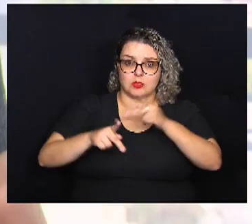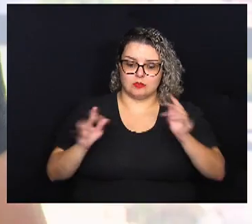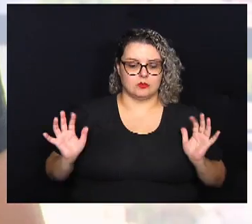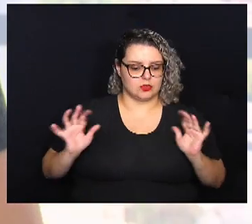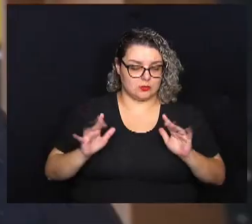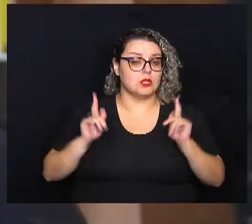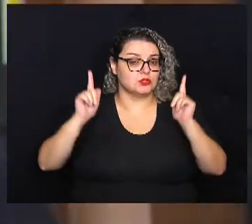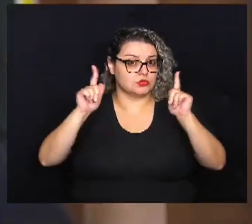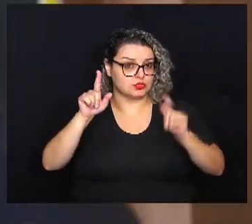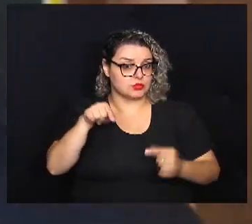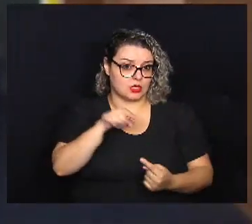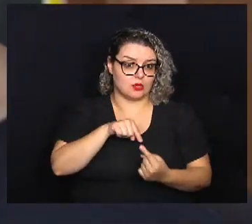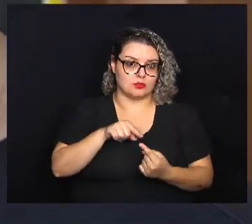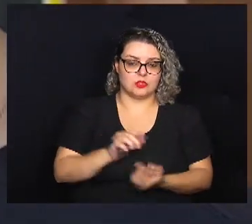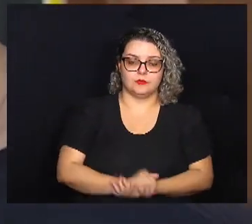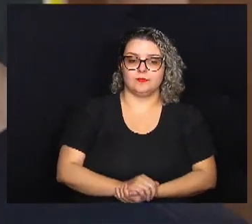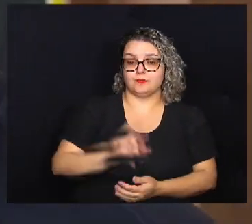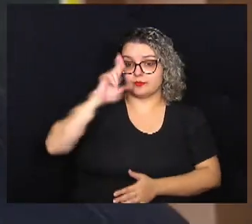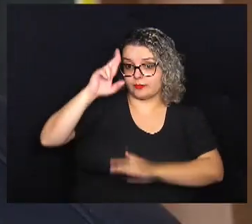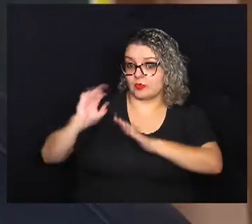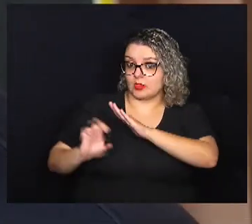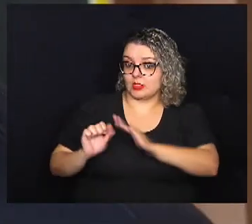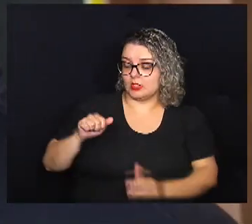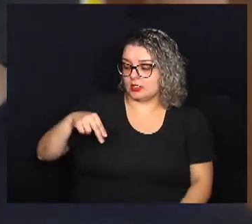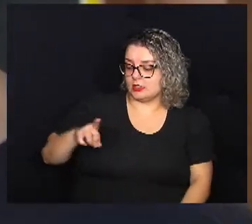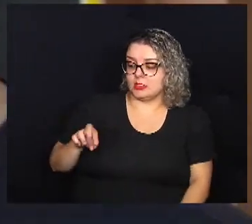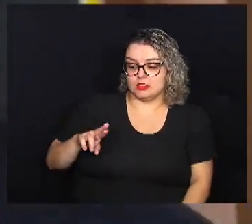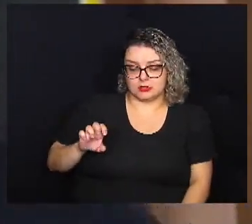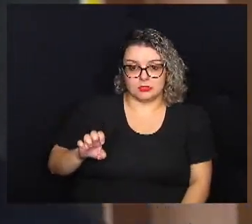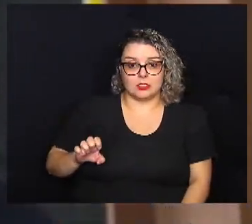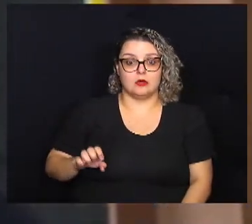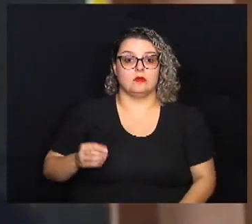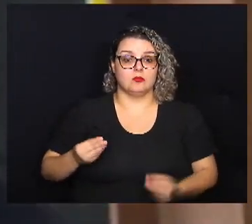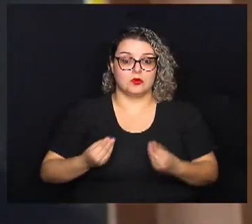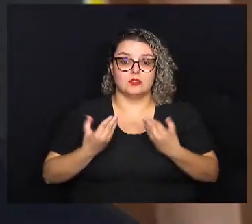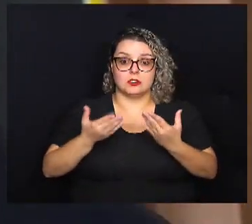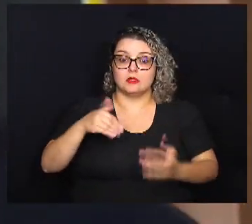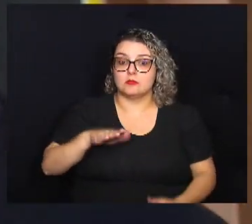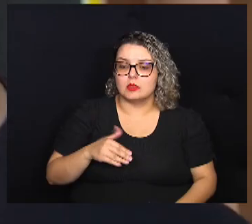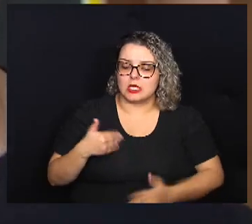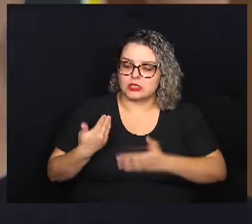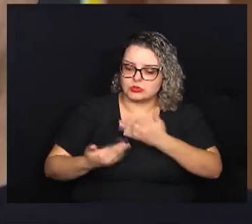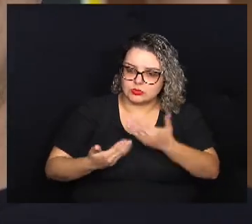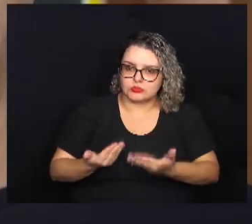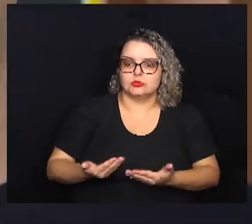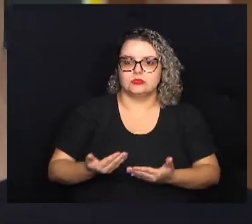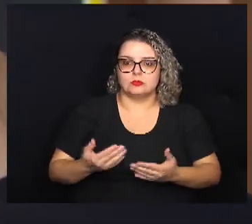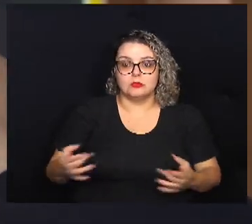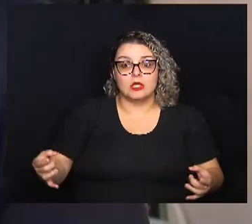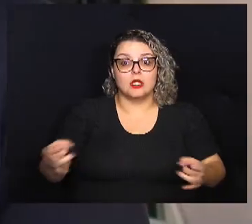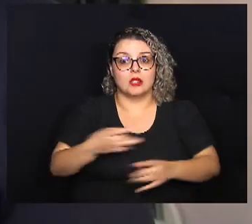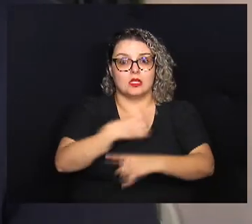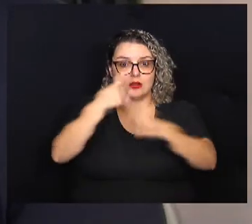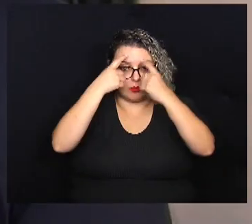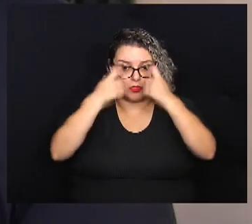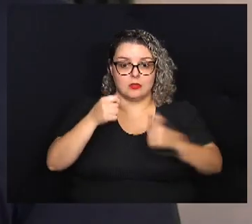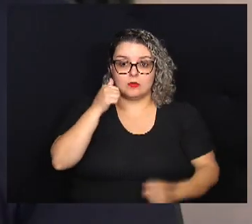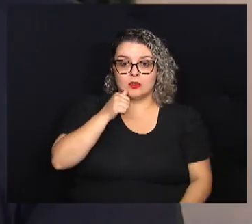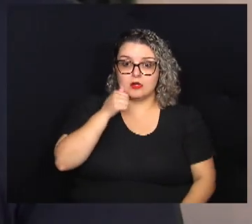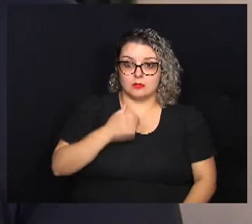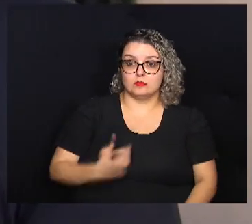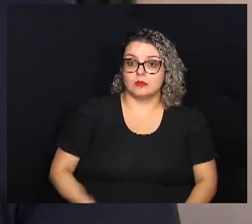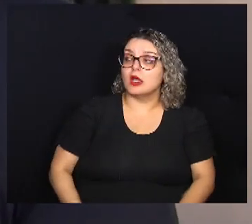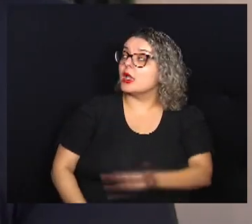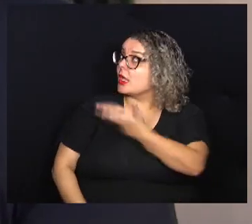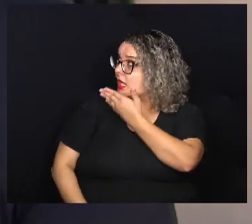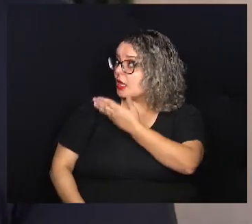divertir, que é o objetivo, né? Para o empresário André Biaso, foi dado mais um passo no combate à violência à mulher. Ele